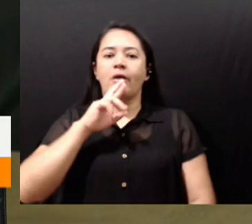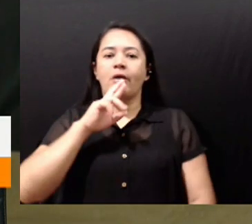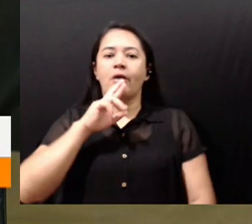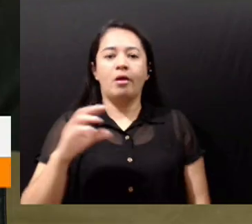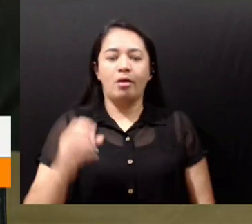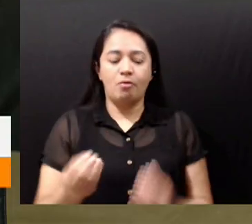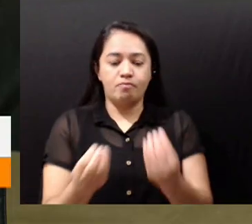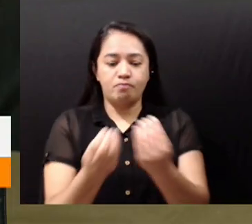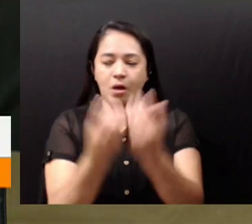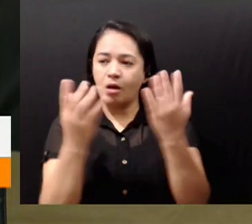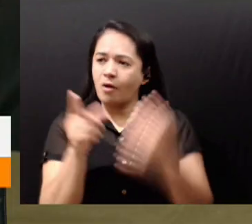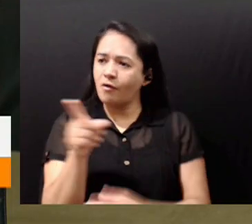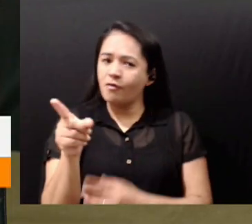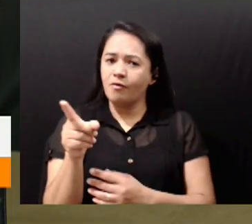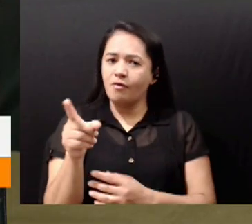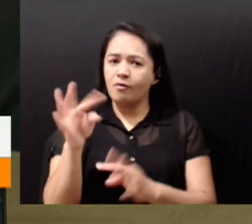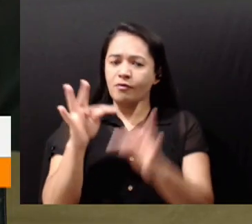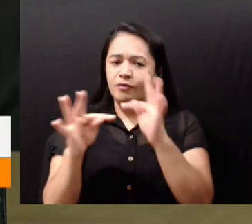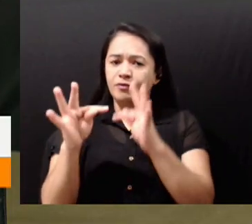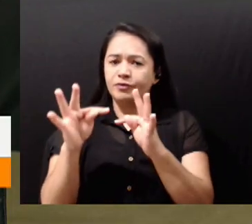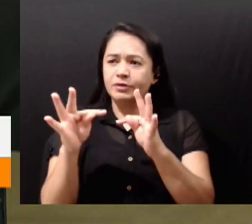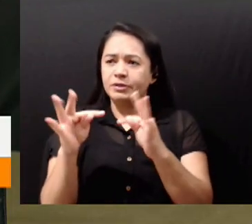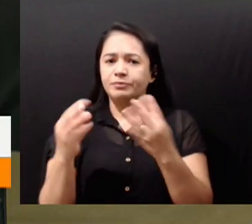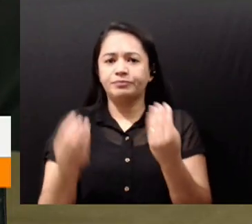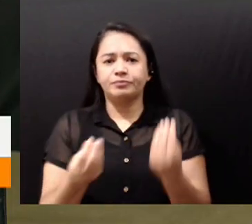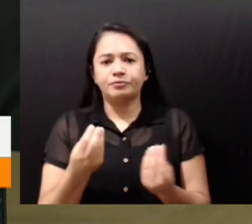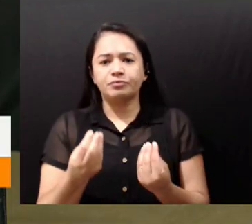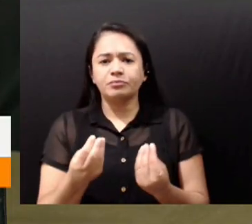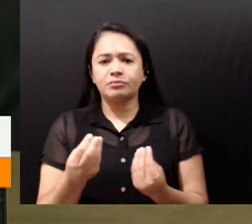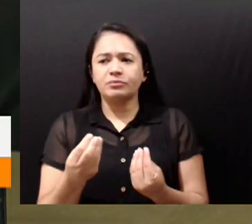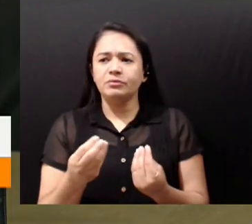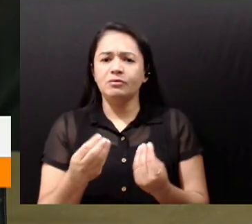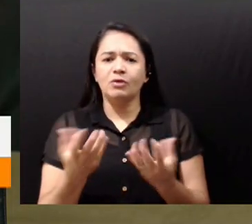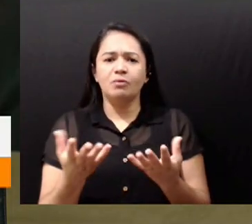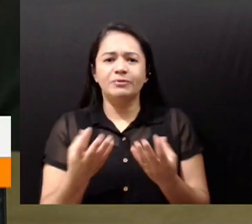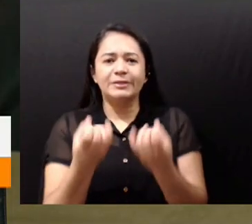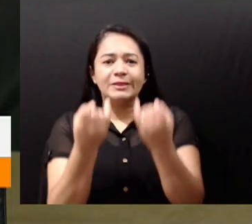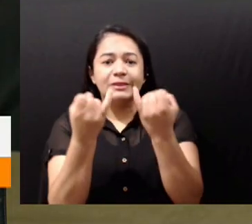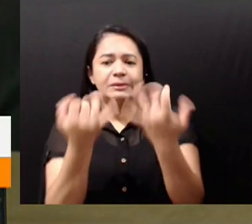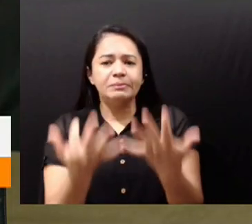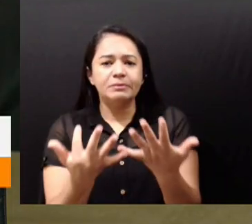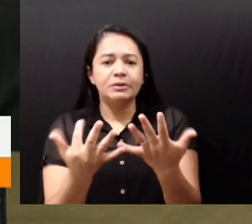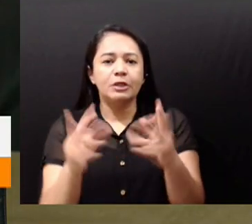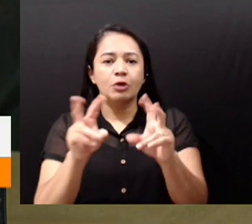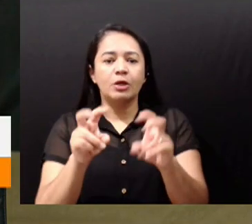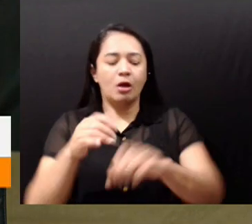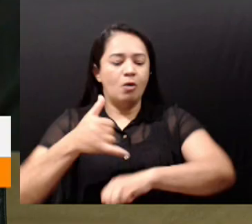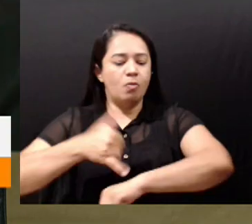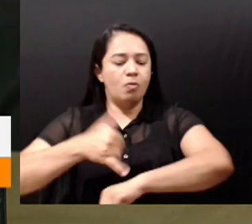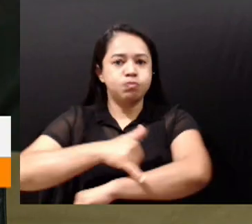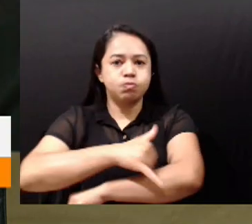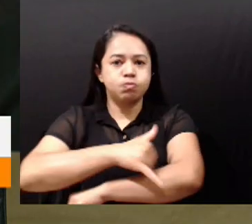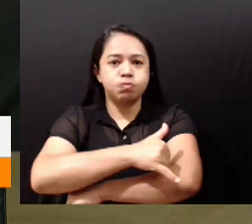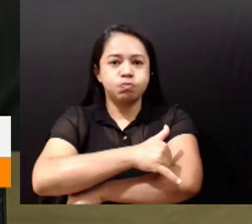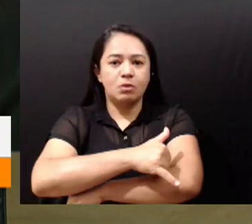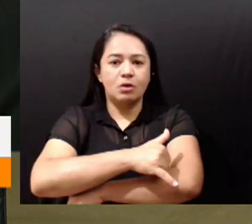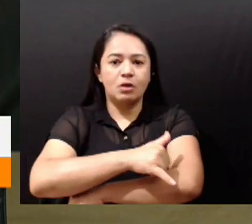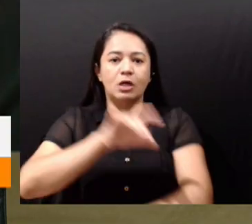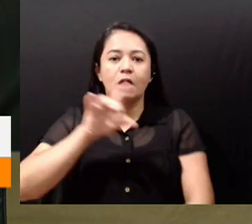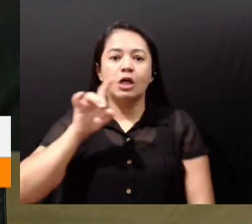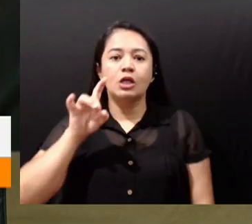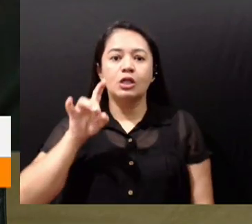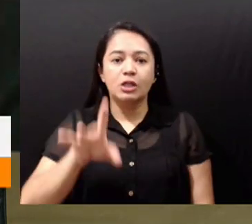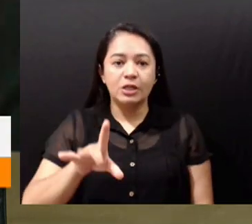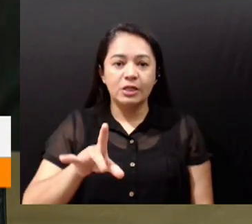terapeuta integrativa, como é que você aborda a questão de que a obesidade não é uma questão, não